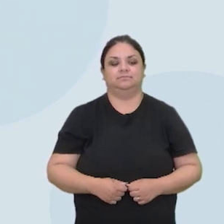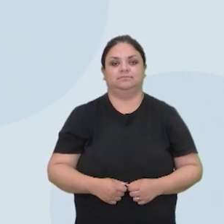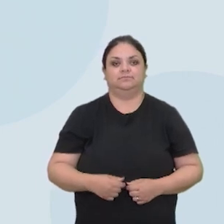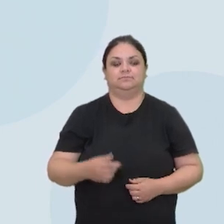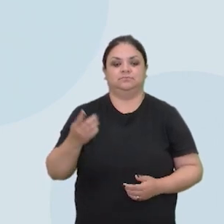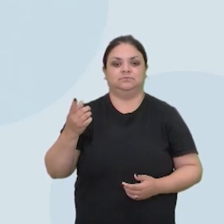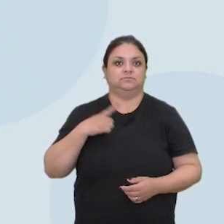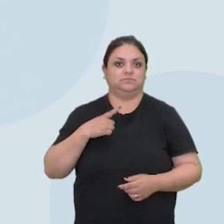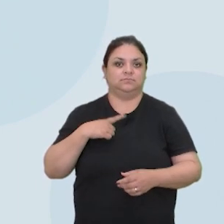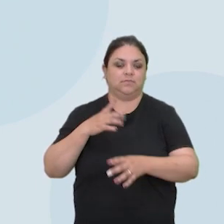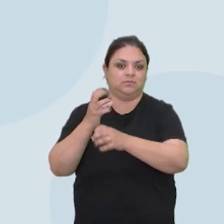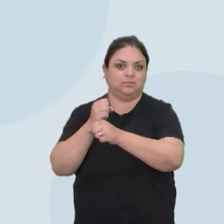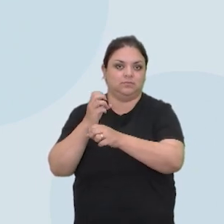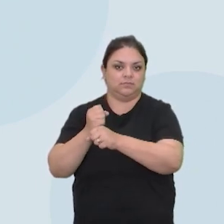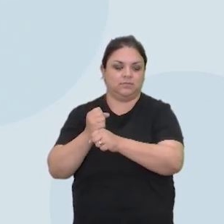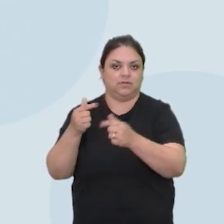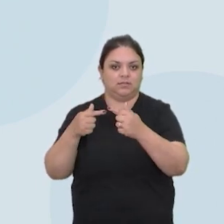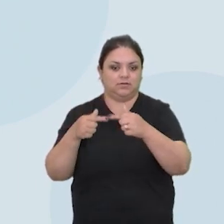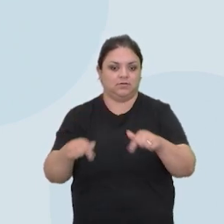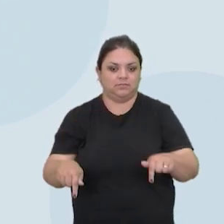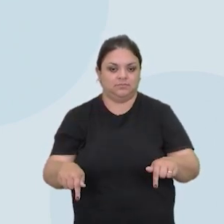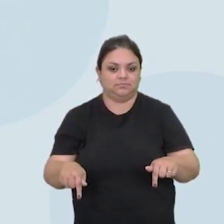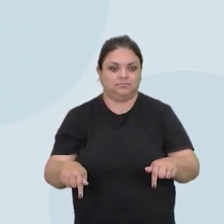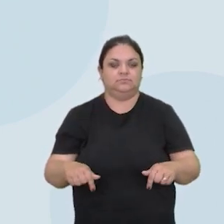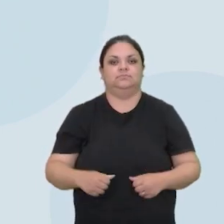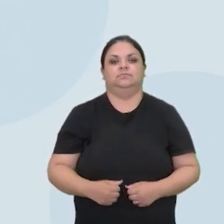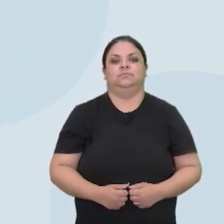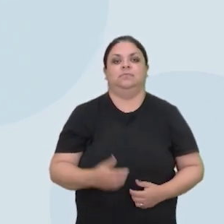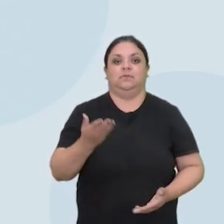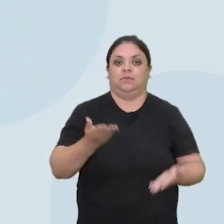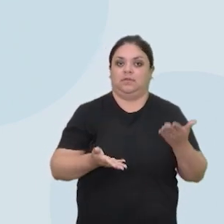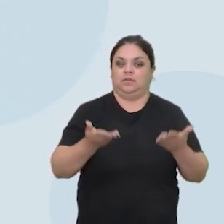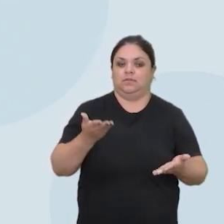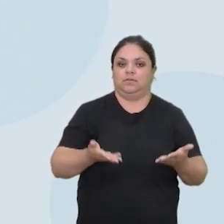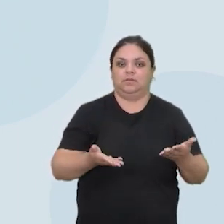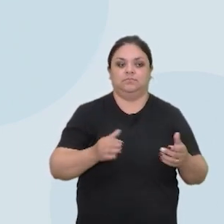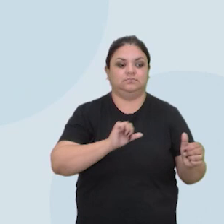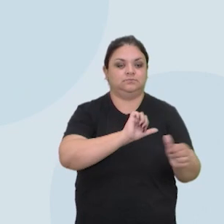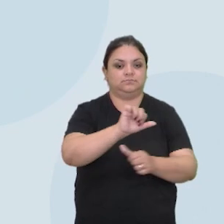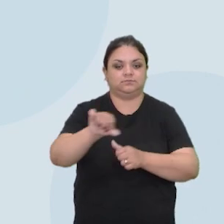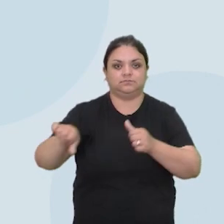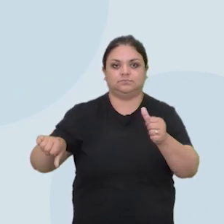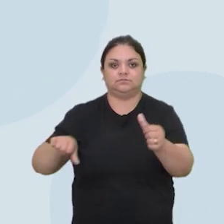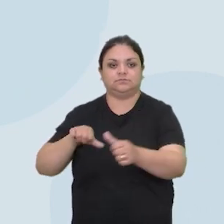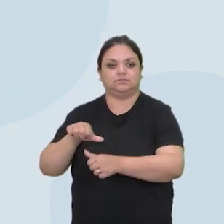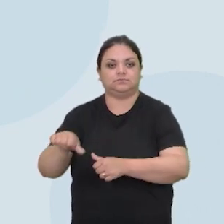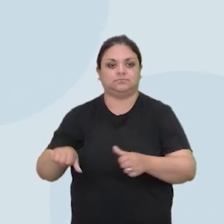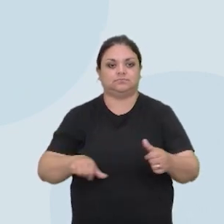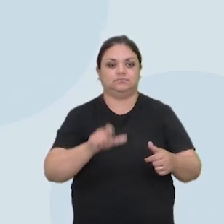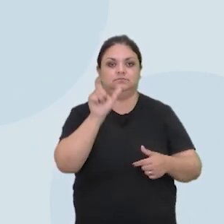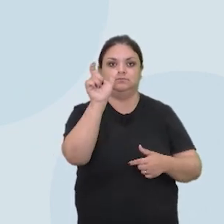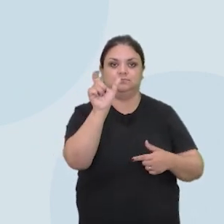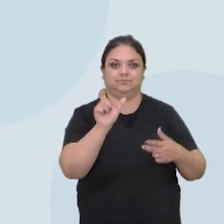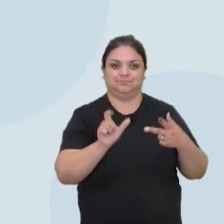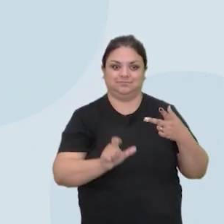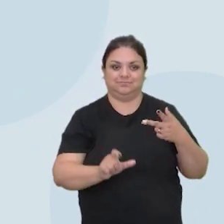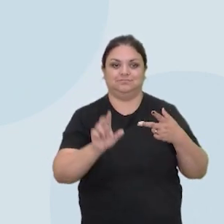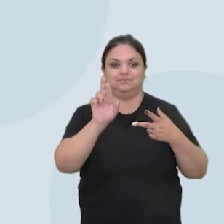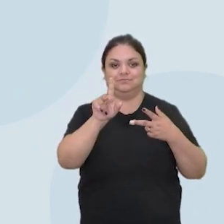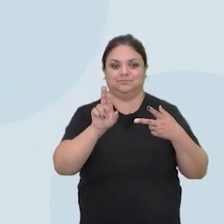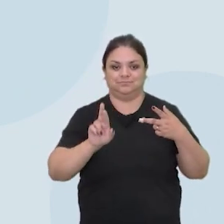e o equilíbrio químico e suas alterações. Bom, lembrando sempre que é importante saber essas duas palavras e a sua diferenciação,